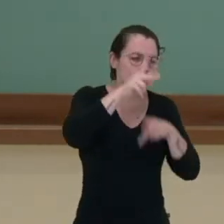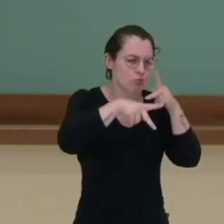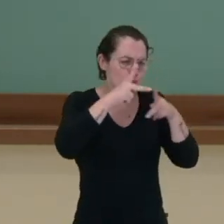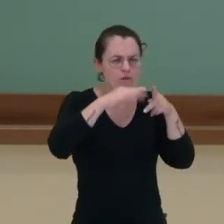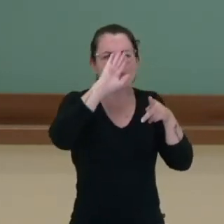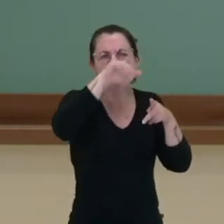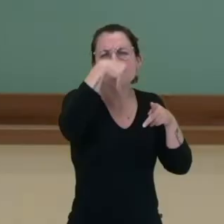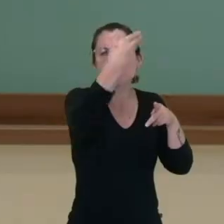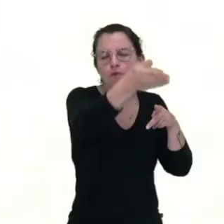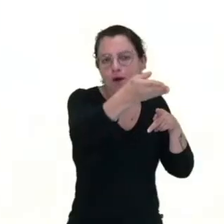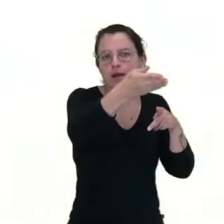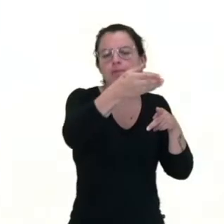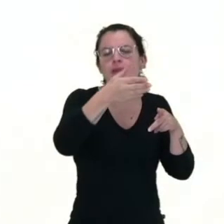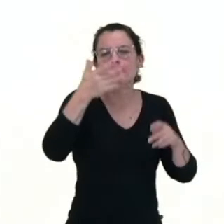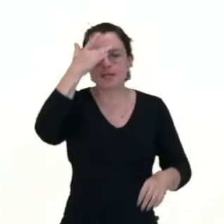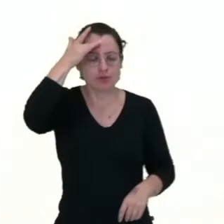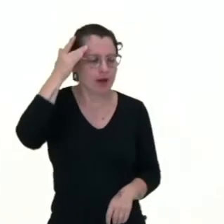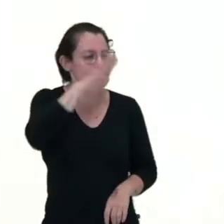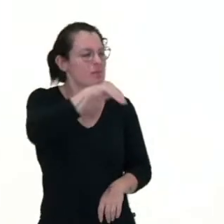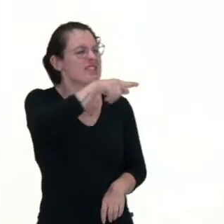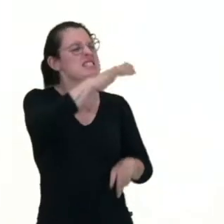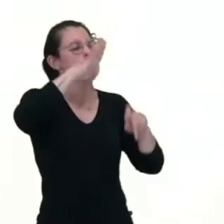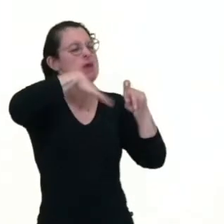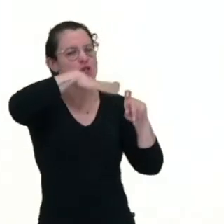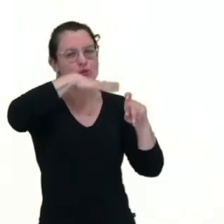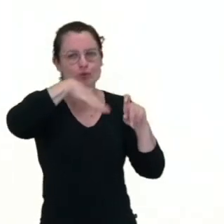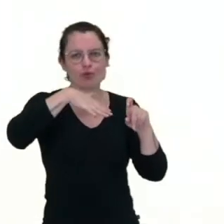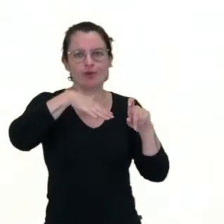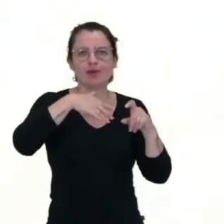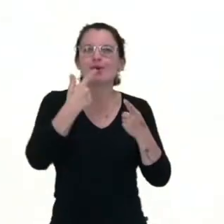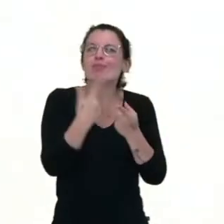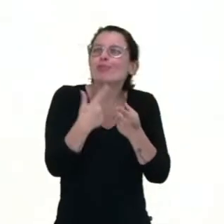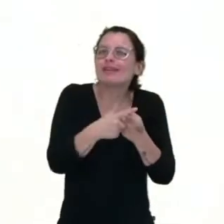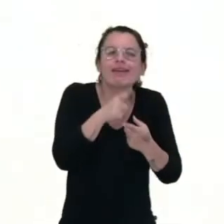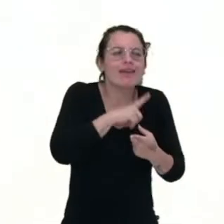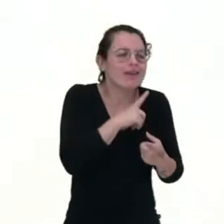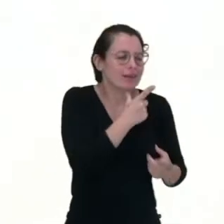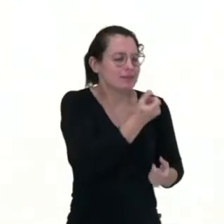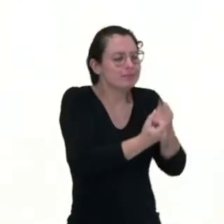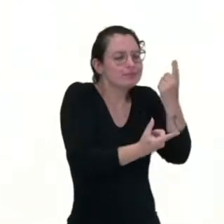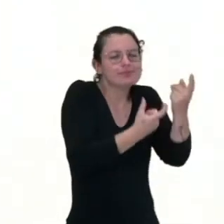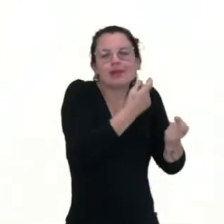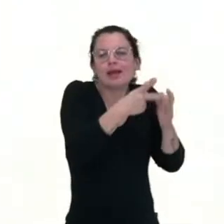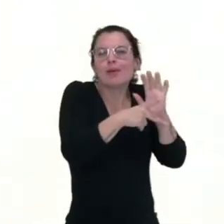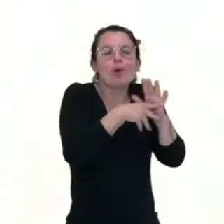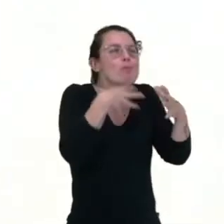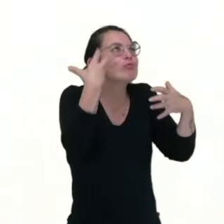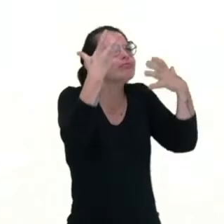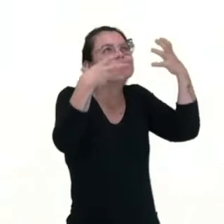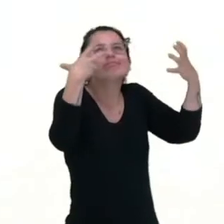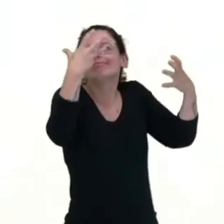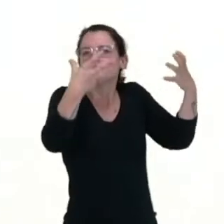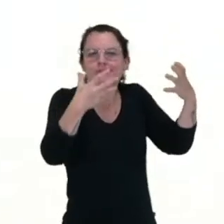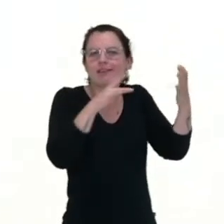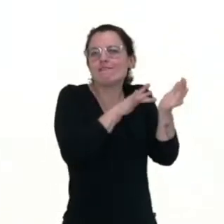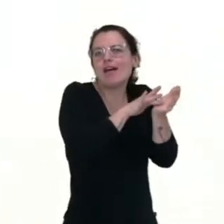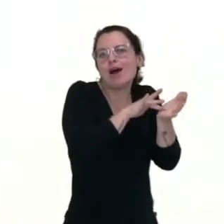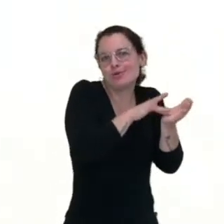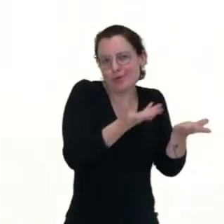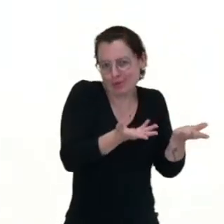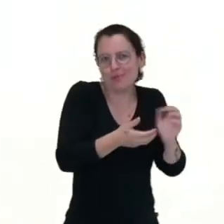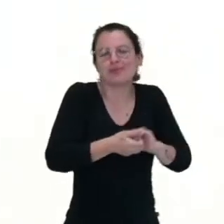tratados como lenda, ou uma narrativa fantasiosa, considerada uma narrativa fantasiosa ou fictícia.